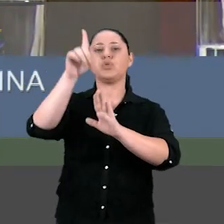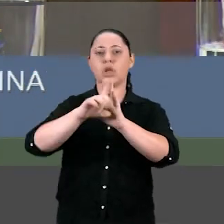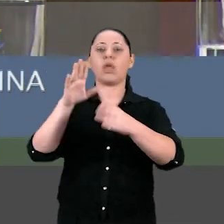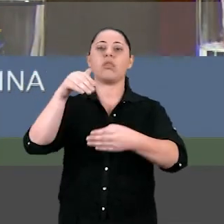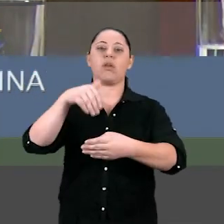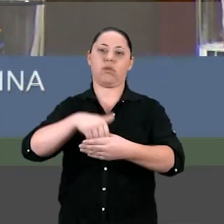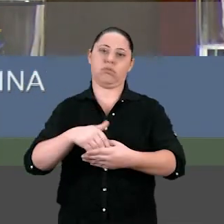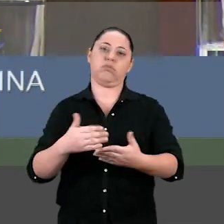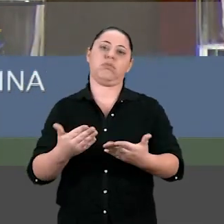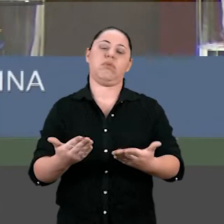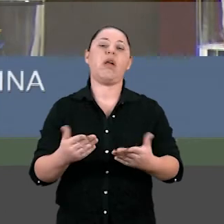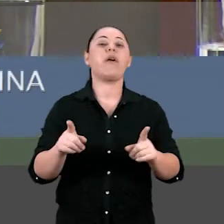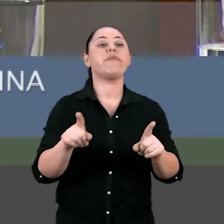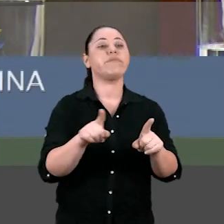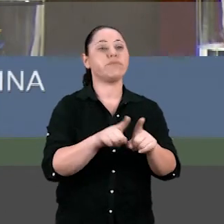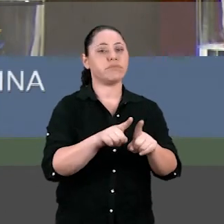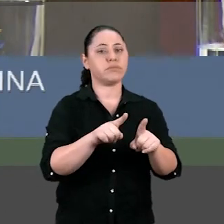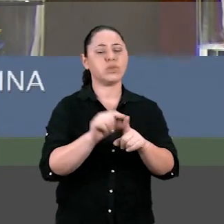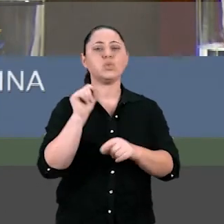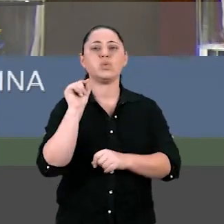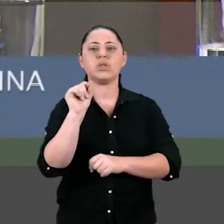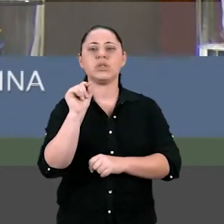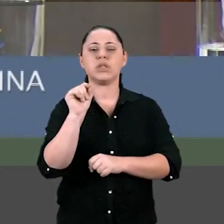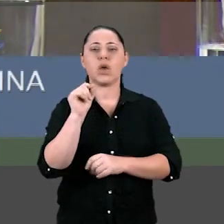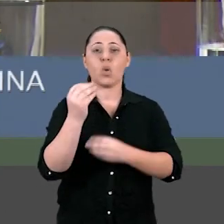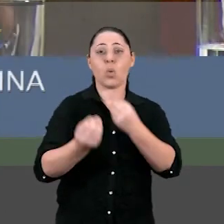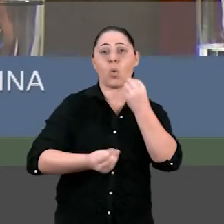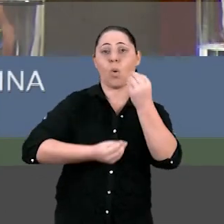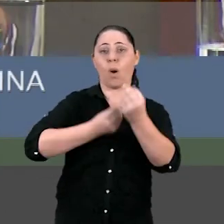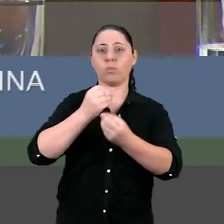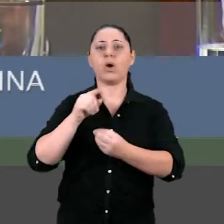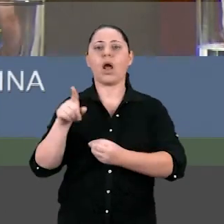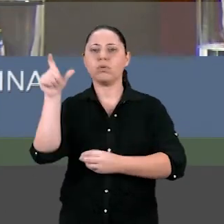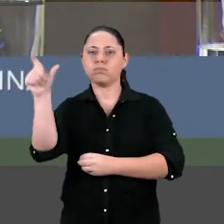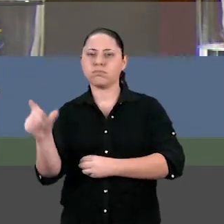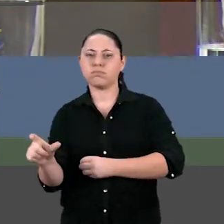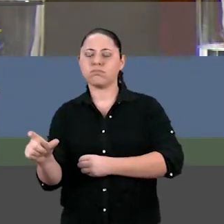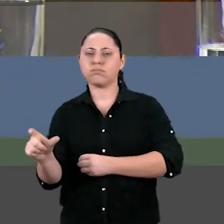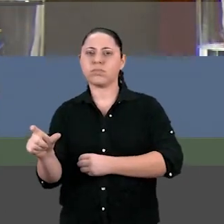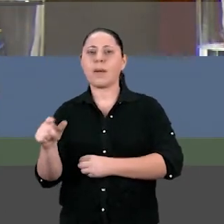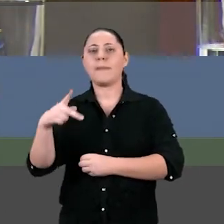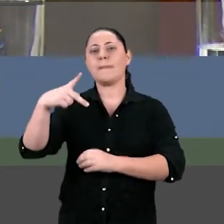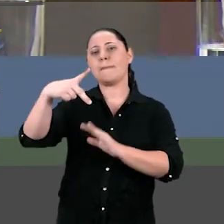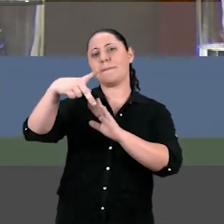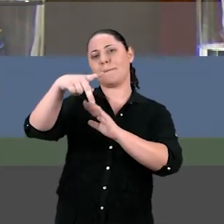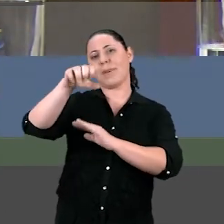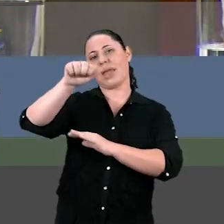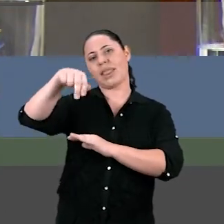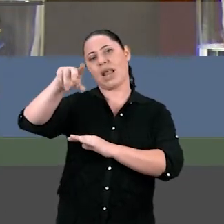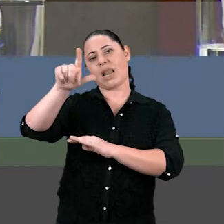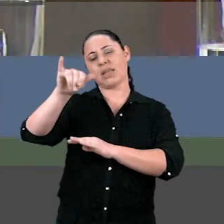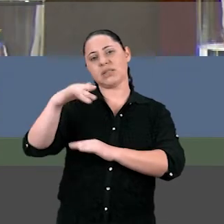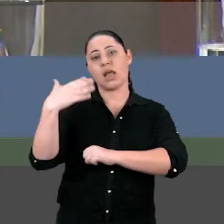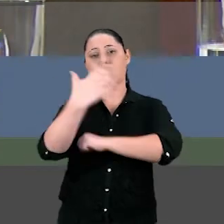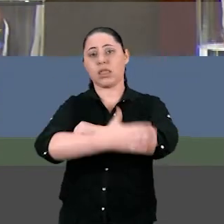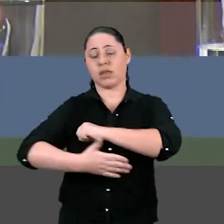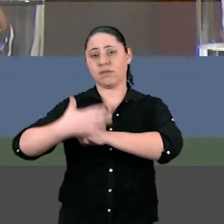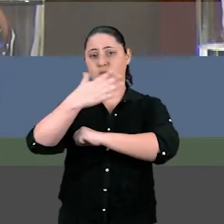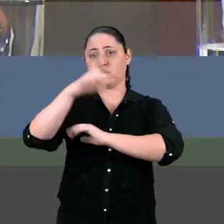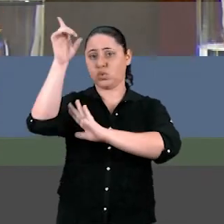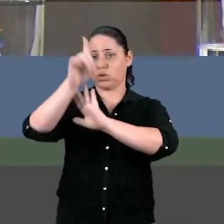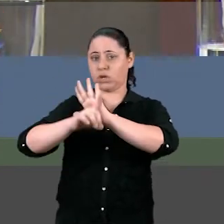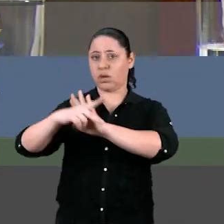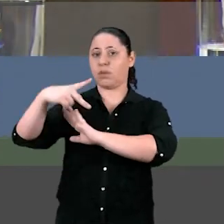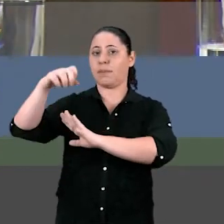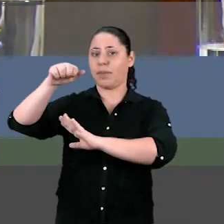direito eleitoral, e a fim de que dele, como um penalista, na defesa do